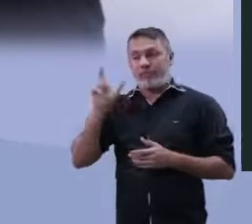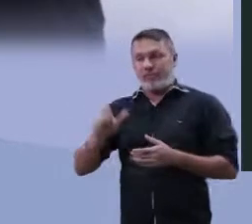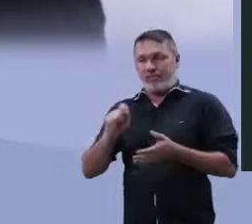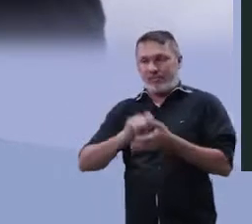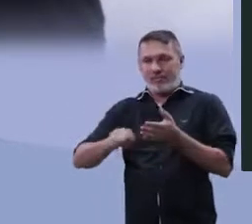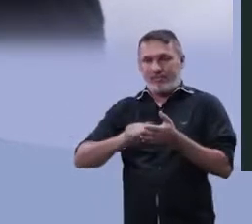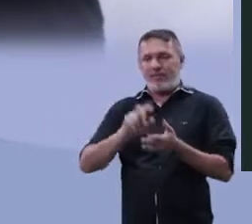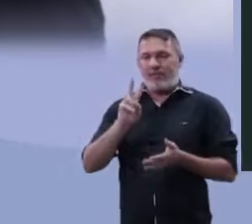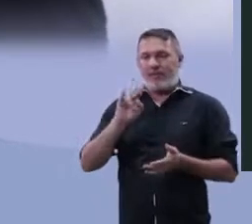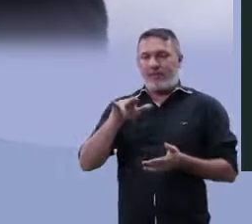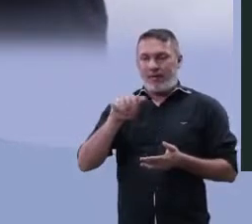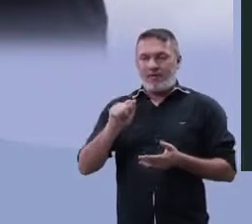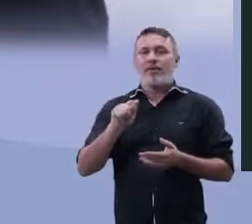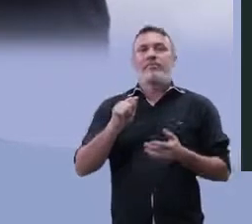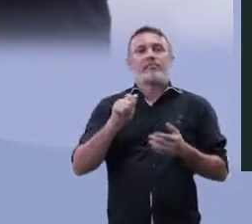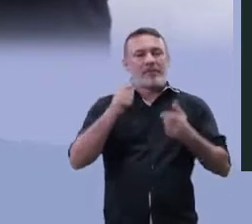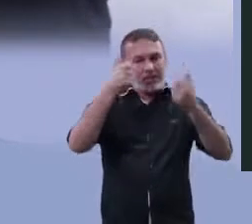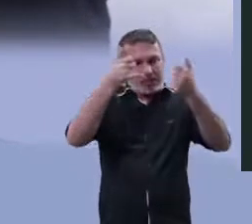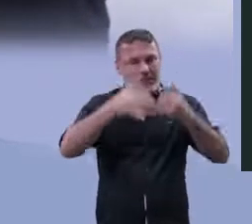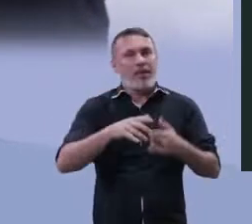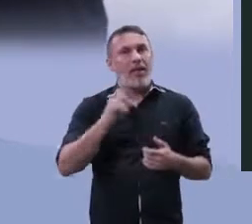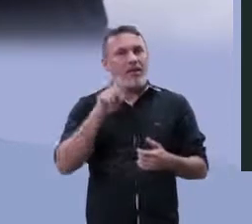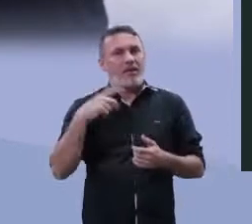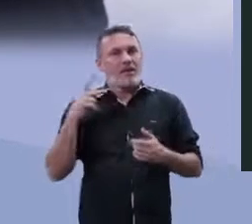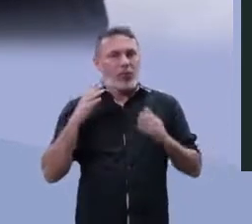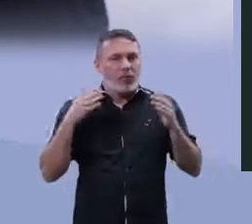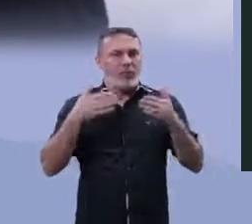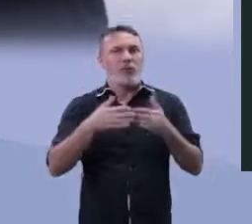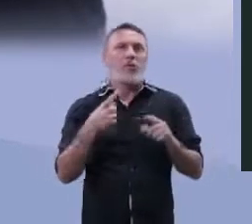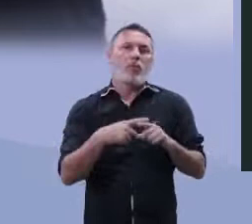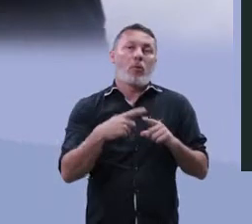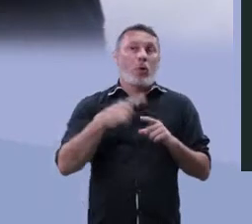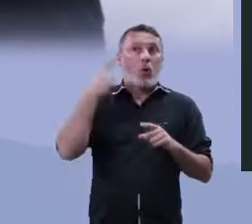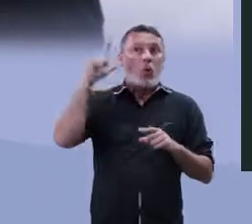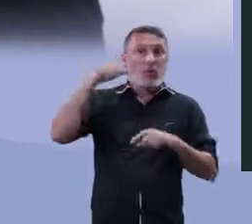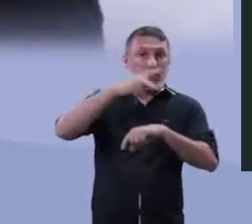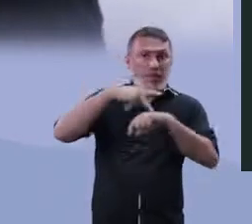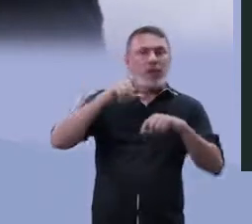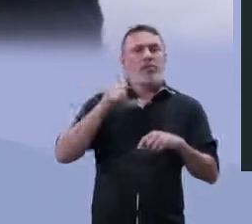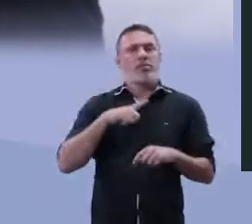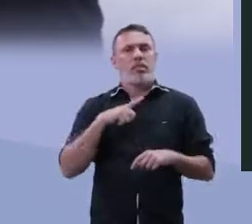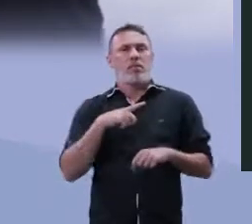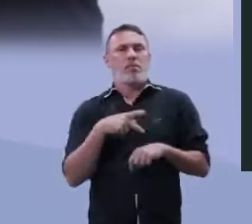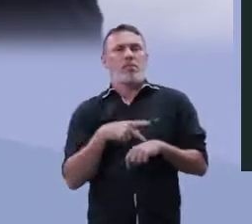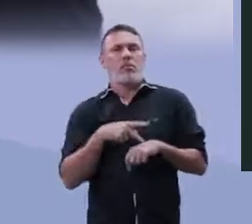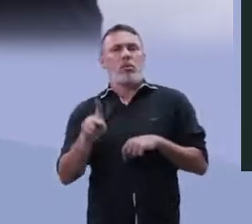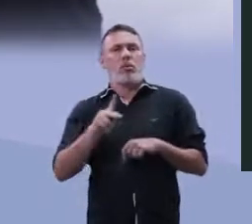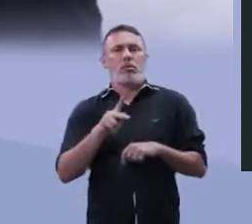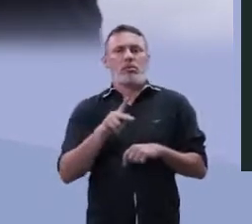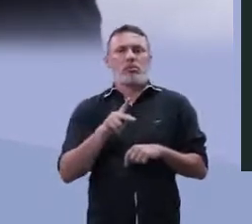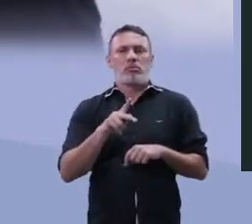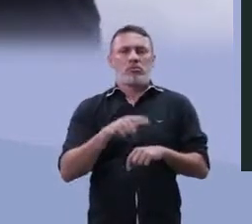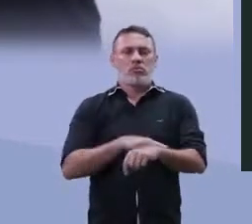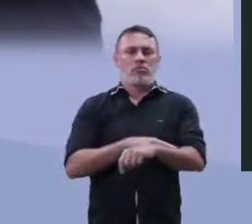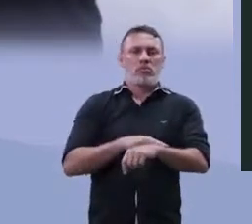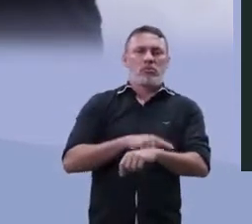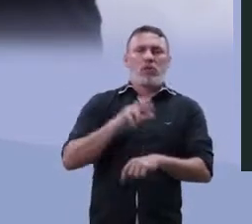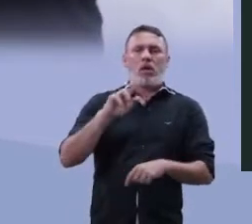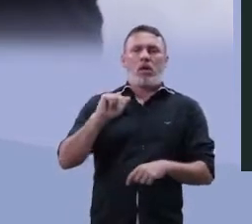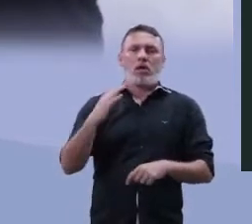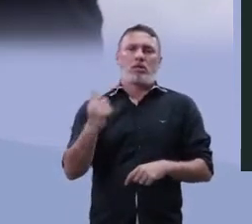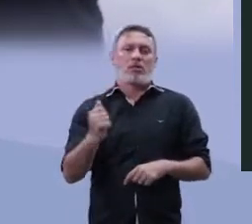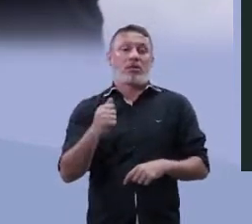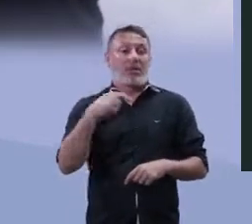Os países europeus se desenvolveram porque mantiveram uma pureza racial, ao passo que o Brasil, né, dentro